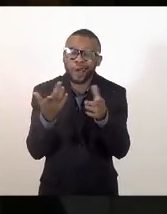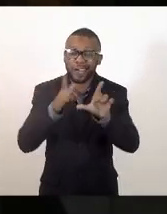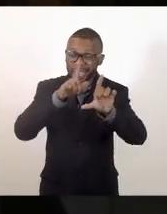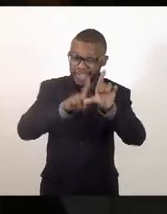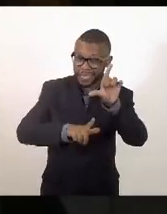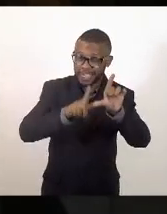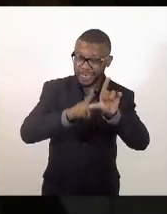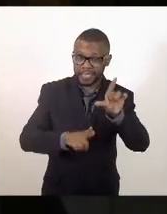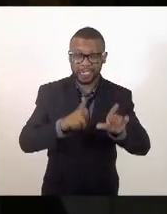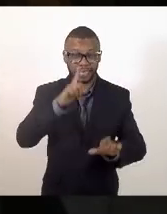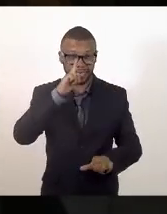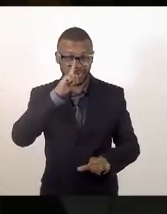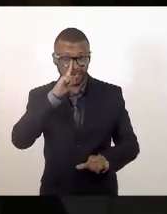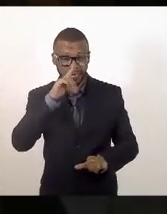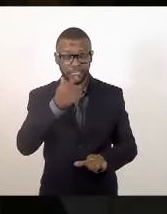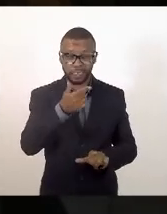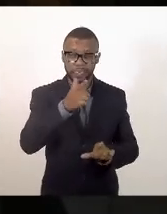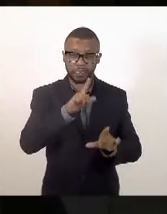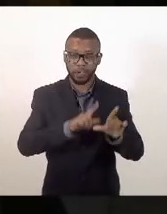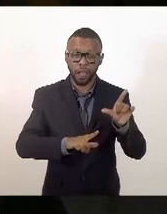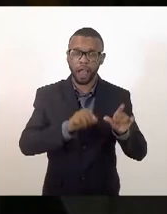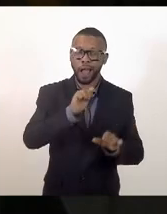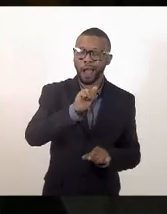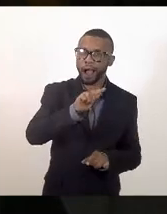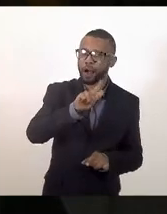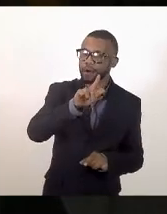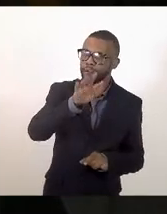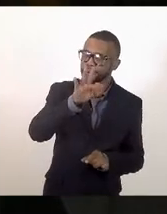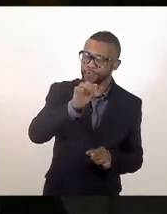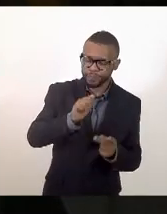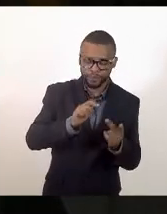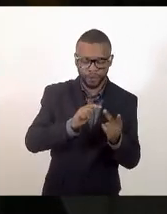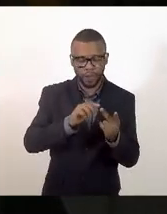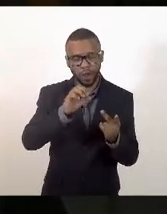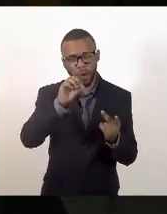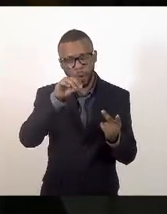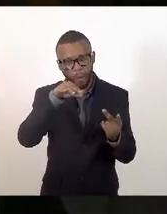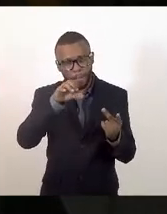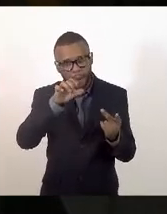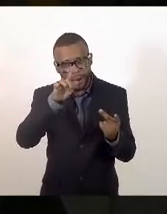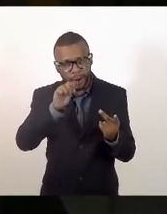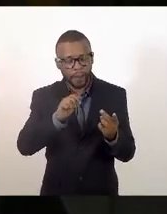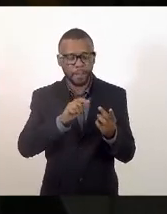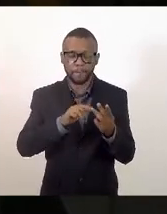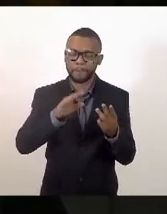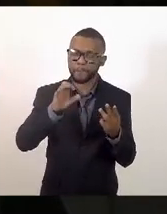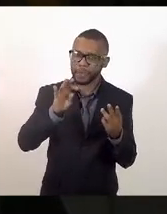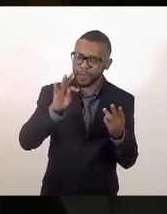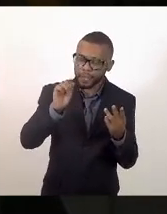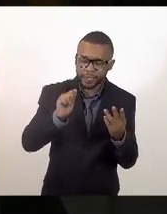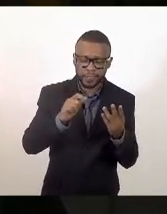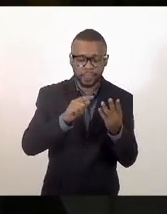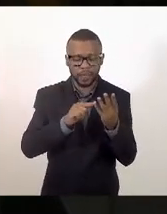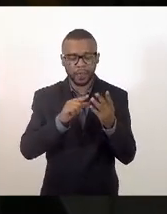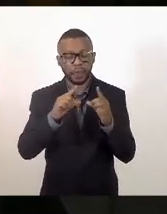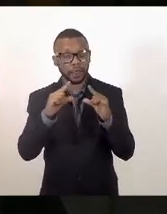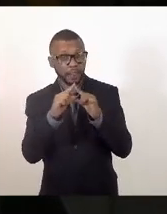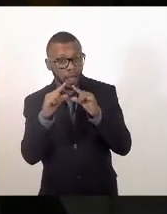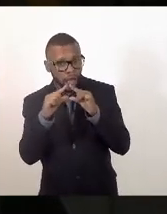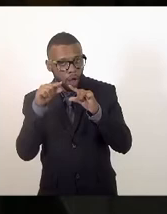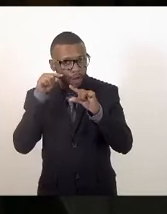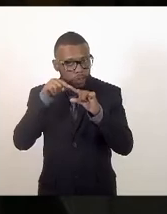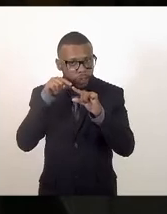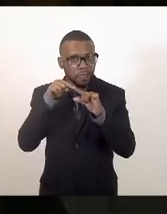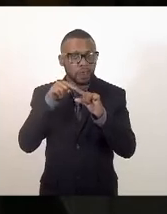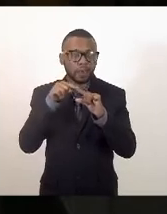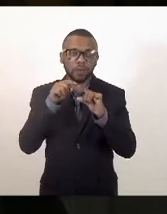gregas são letras que trazem terror e morte.